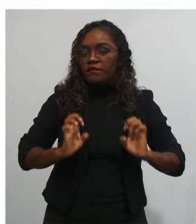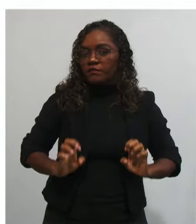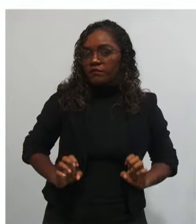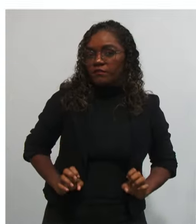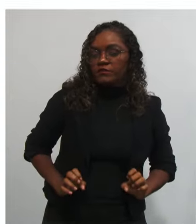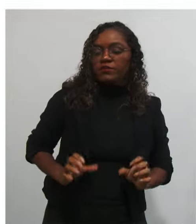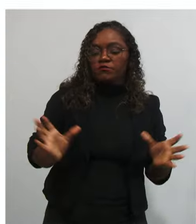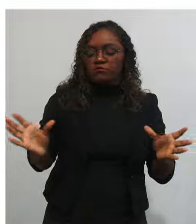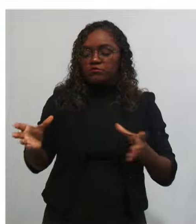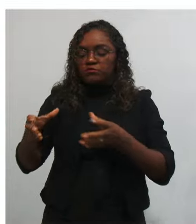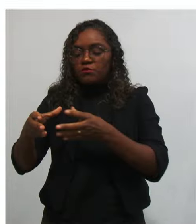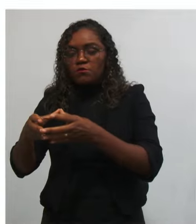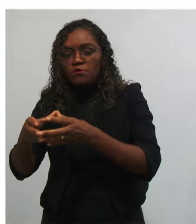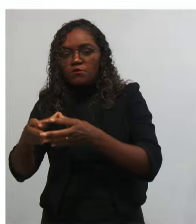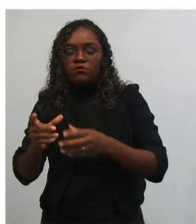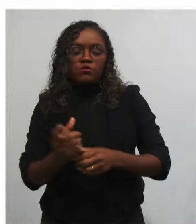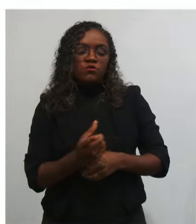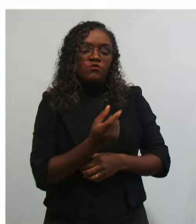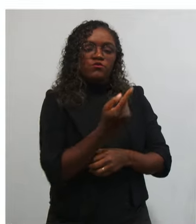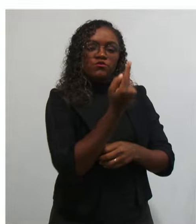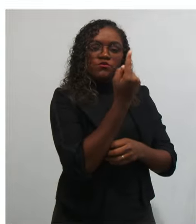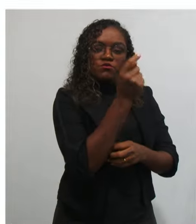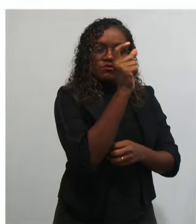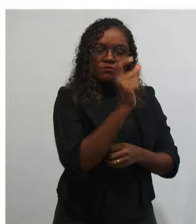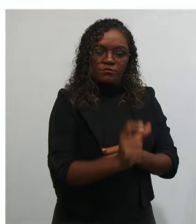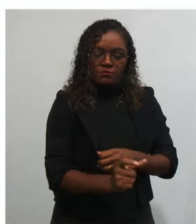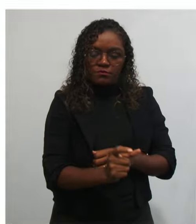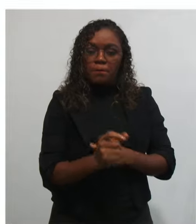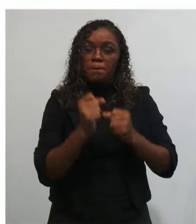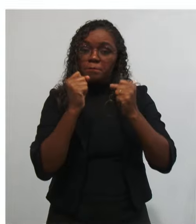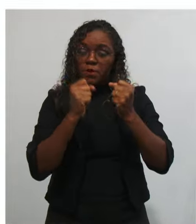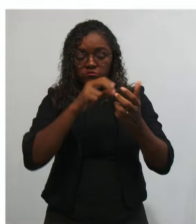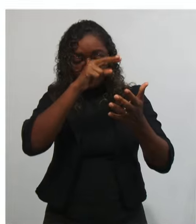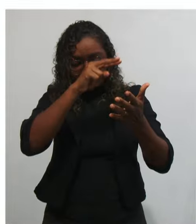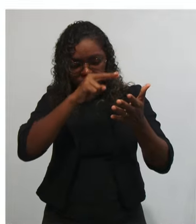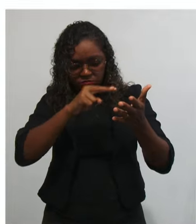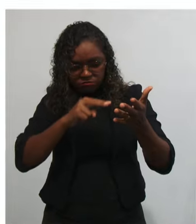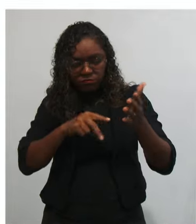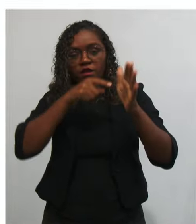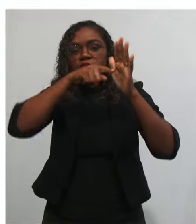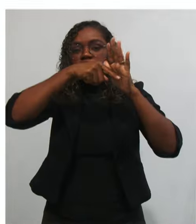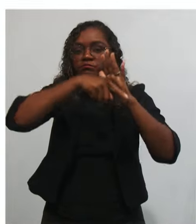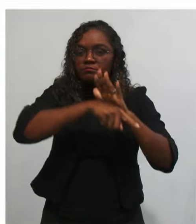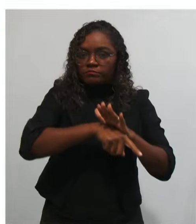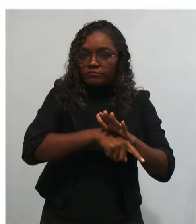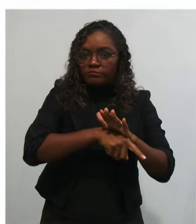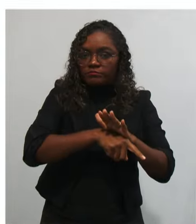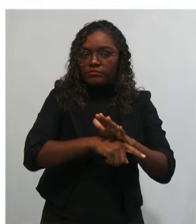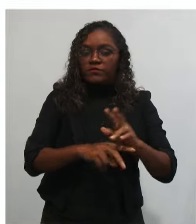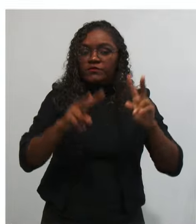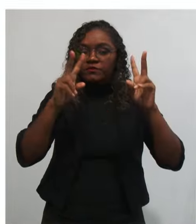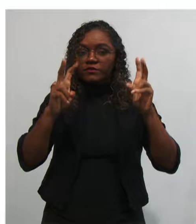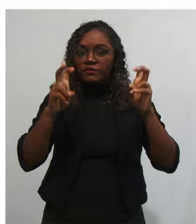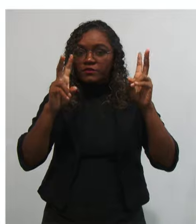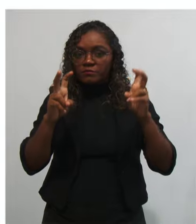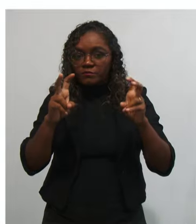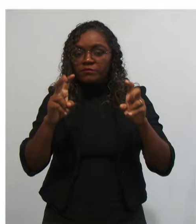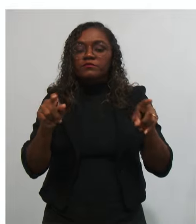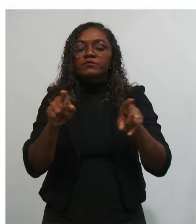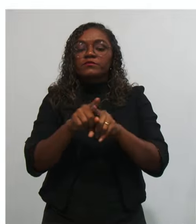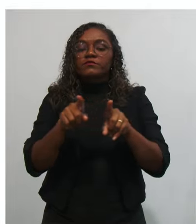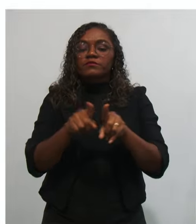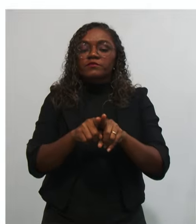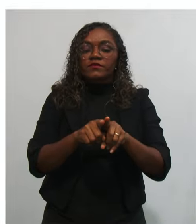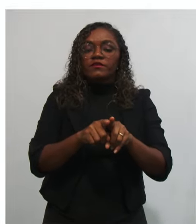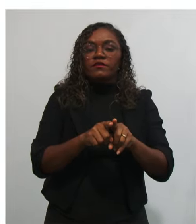do coletivo e do individual eh vocês vão aprofundar essa leitura no livro de Cipriano luquez especialmente as partes